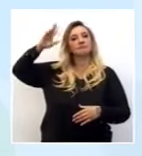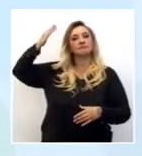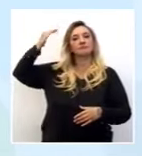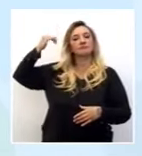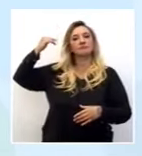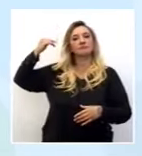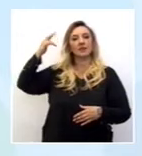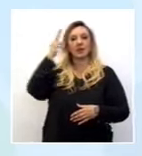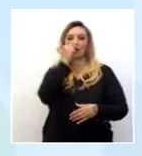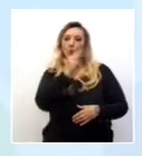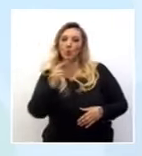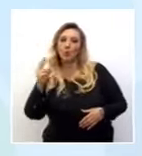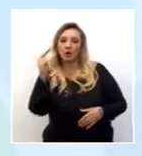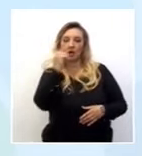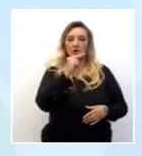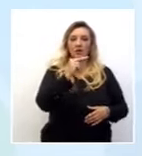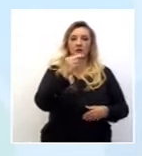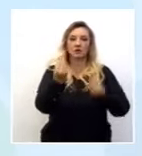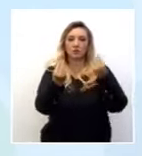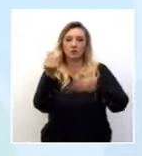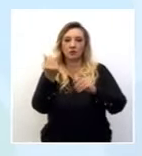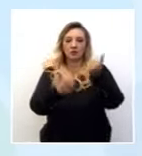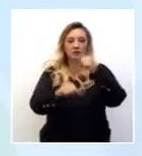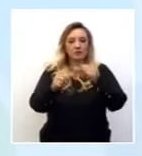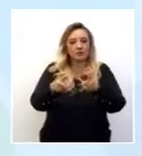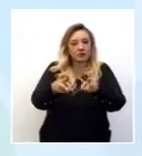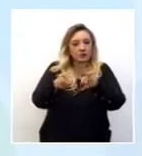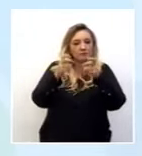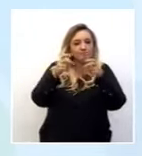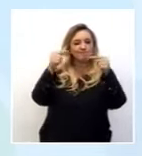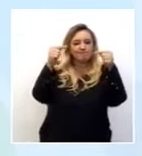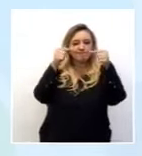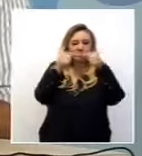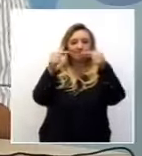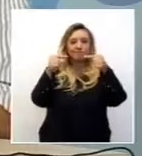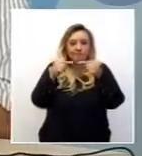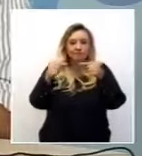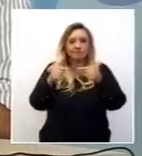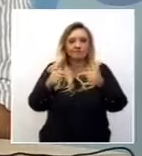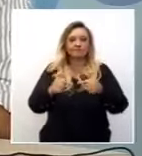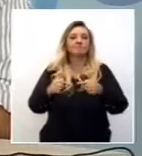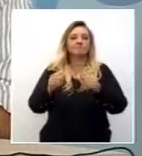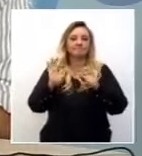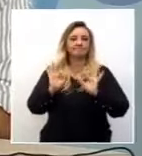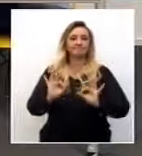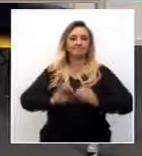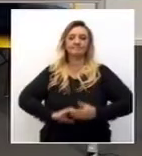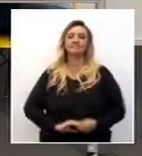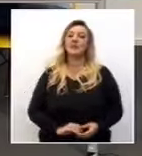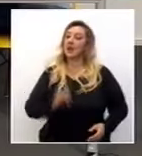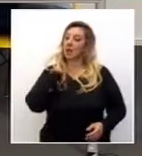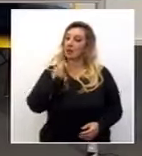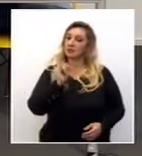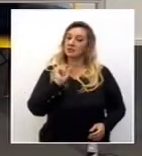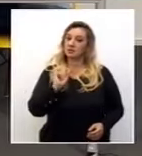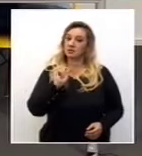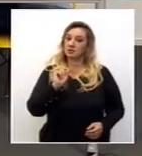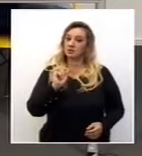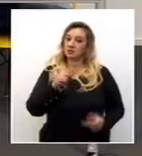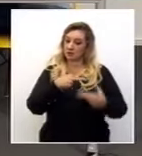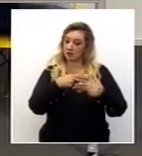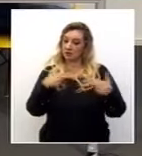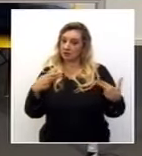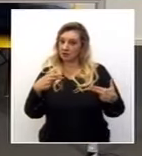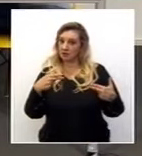em quadrinhos. E como avaliar? Observar a coerência e a coesão. Sempre lembrando, né, Bruno, a